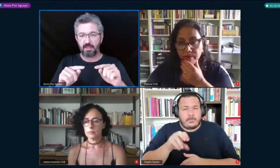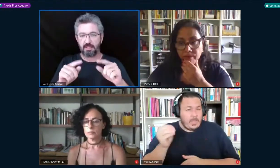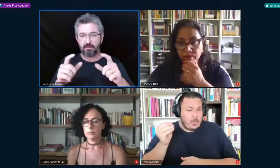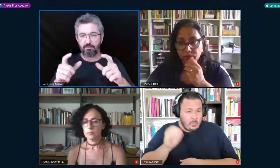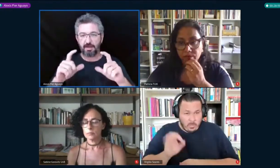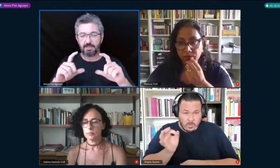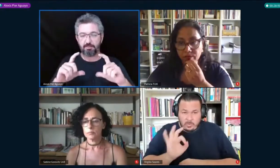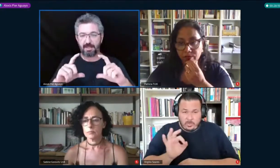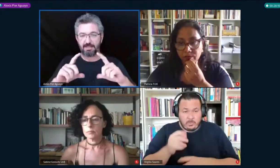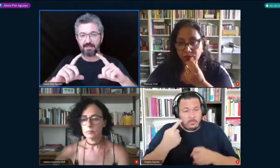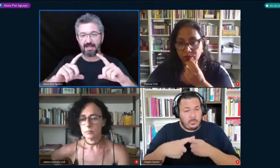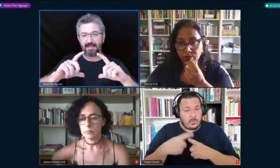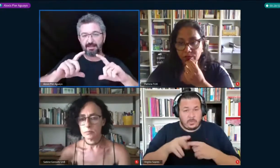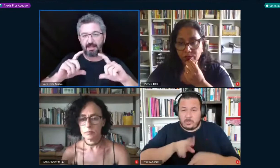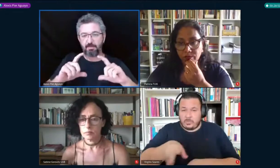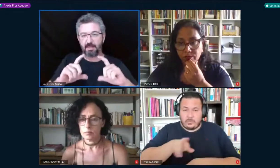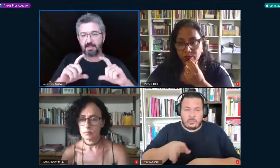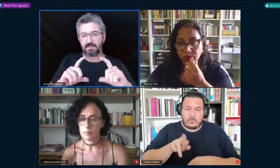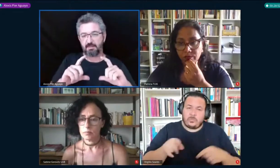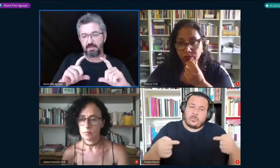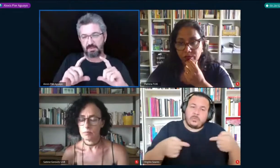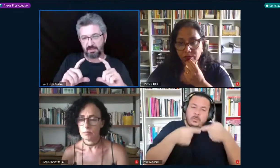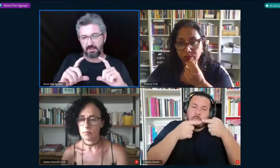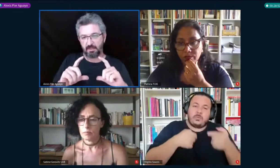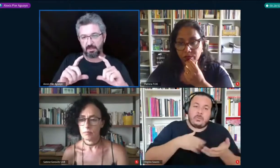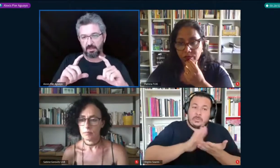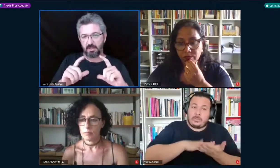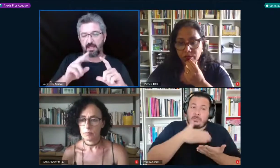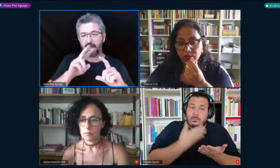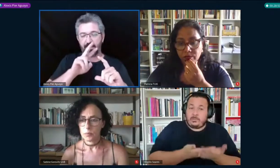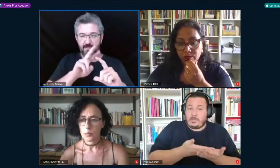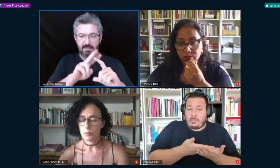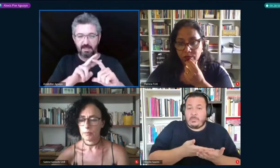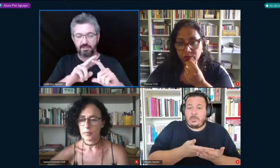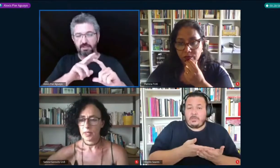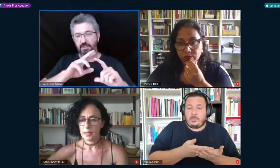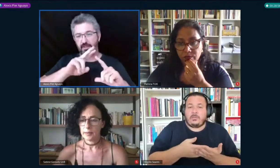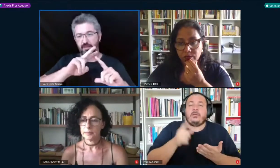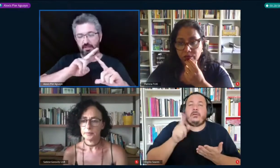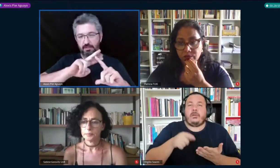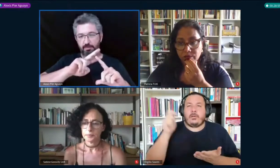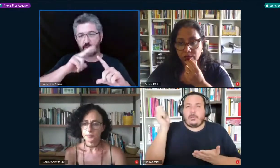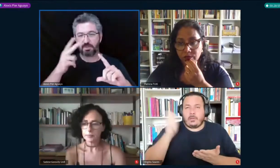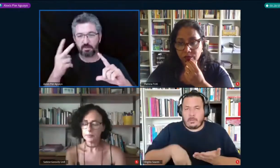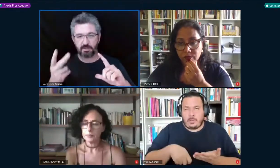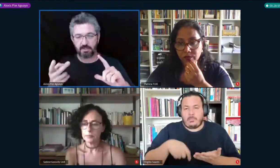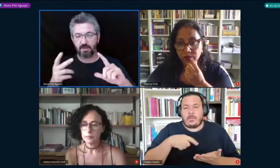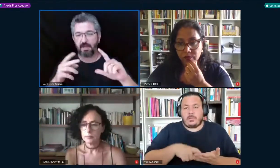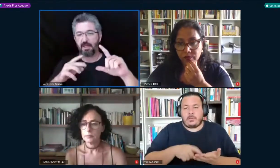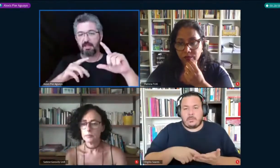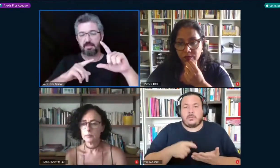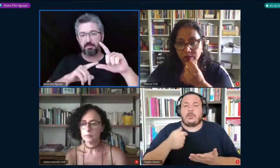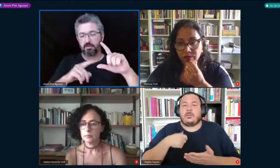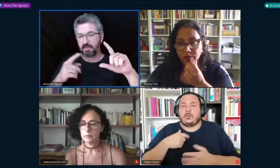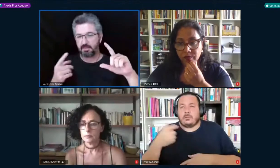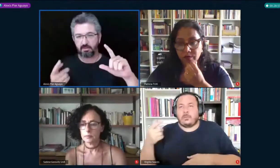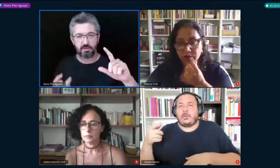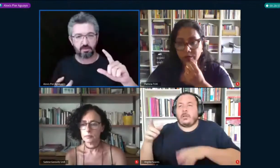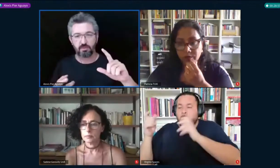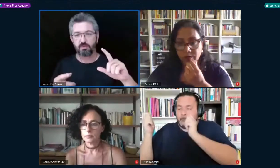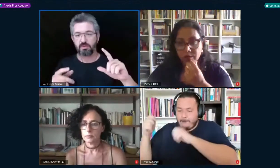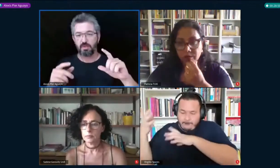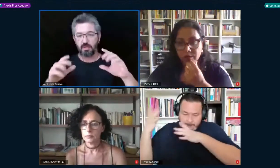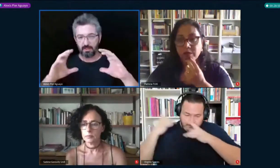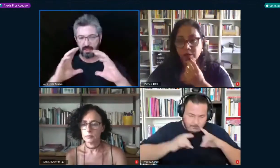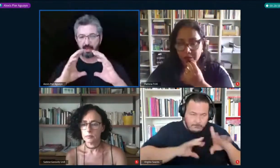justamente porque ele não faz parte da interpretação em si, que é a capacidade de produção e transferência,